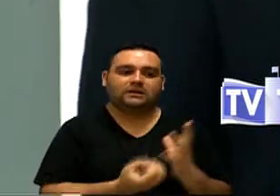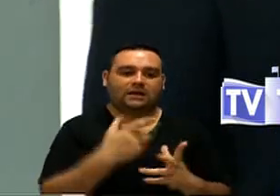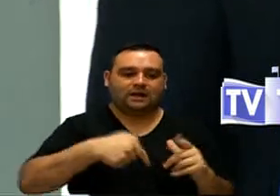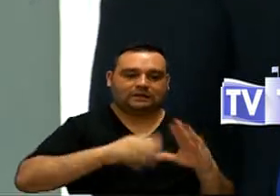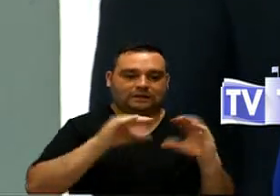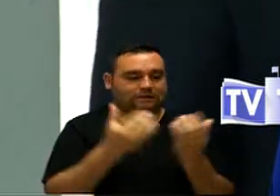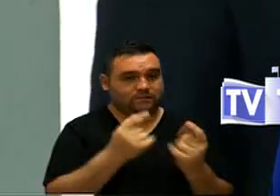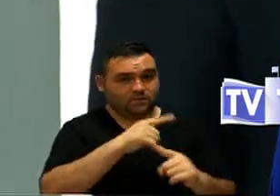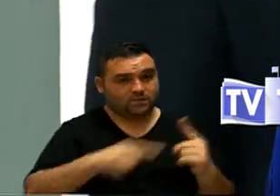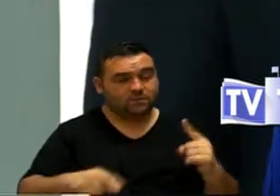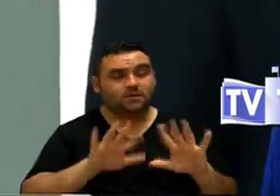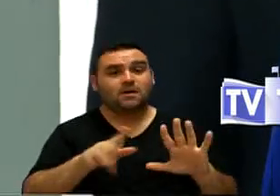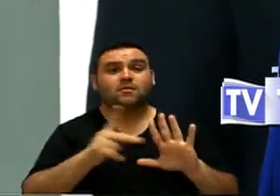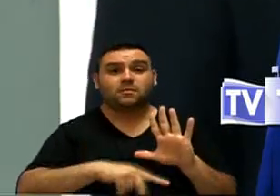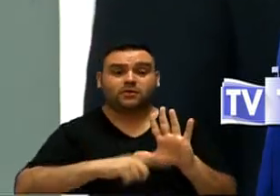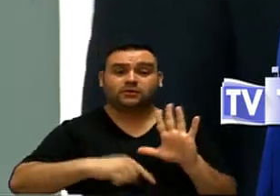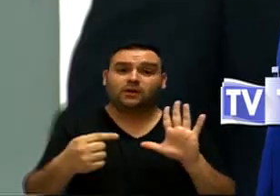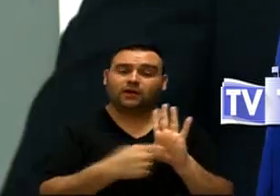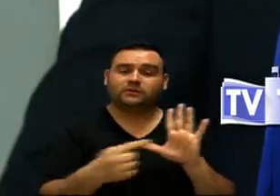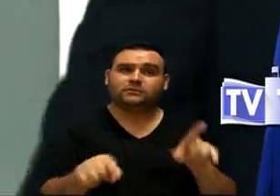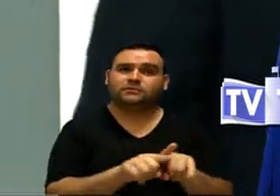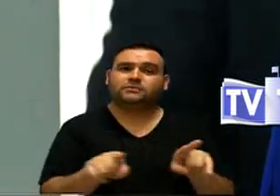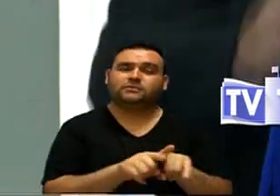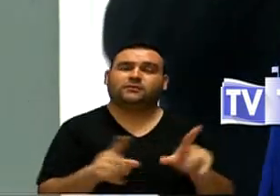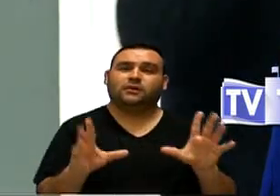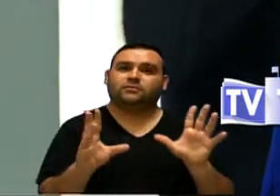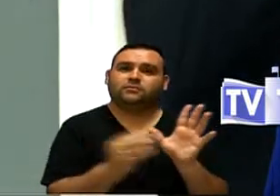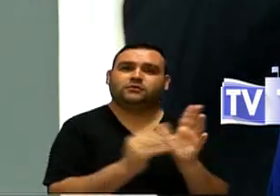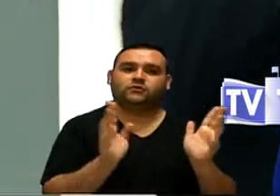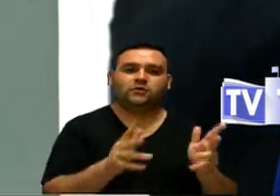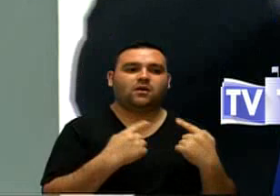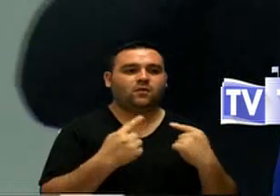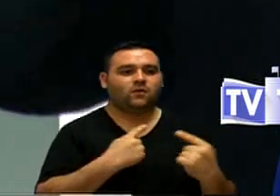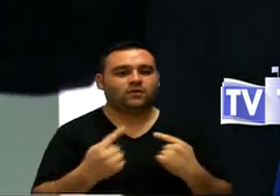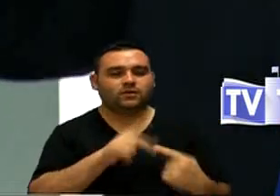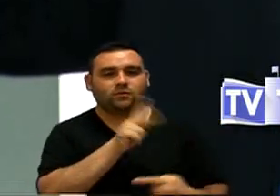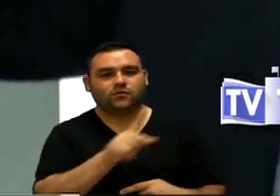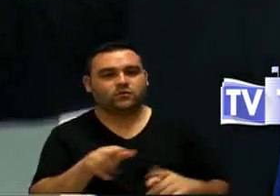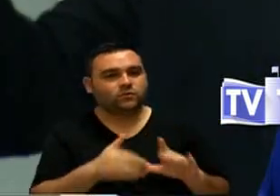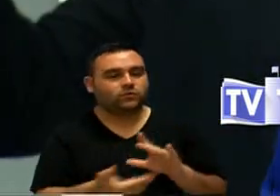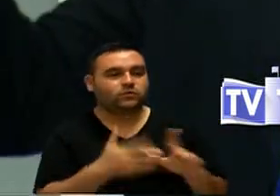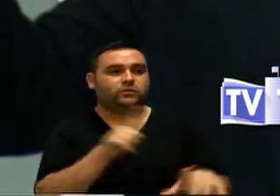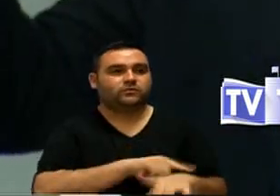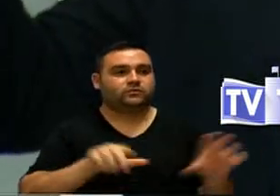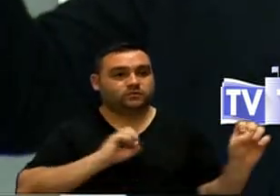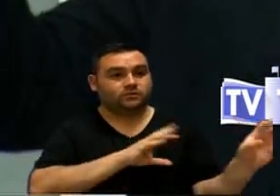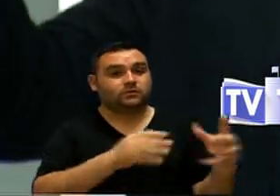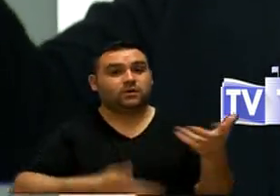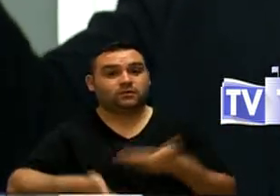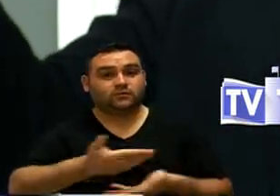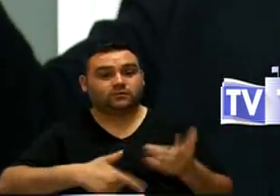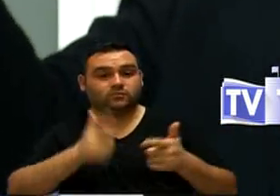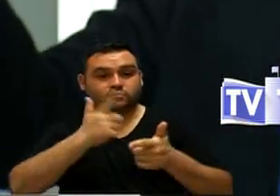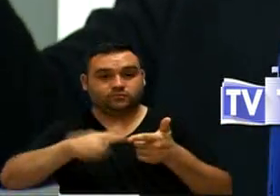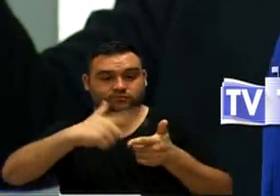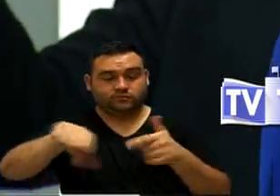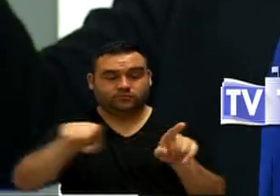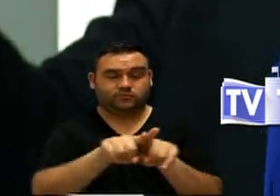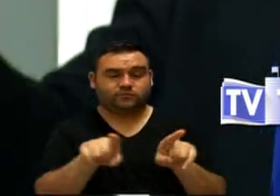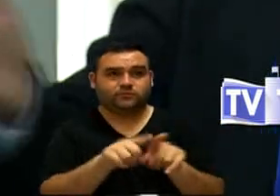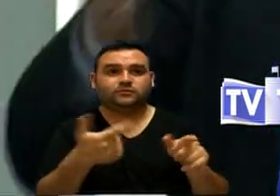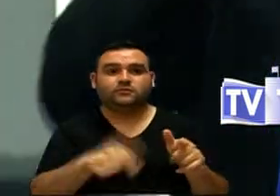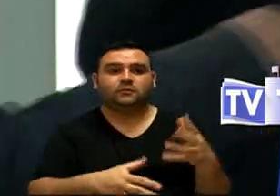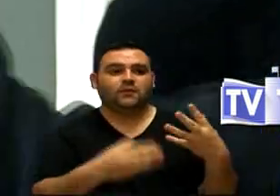iniciativa, vereador, é um projeto que dialoga com os professores, com a educação. Em relação ao problema de